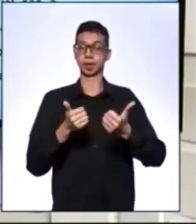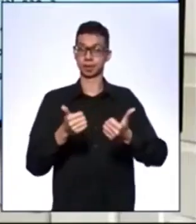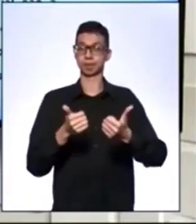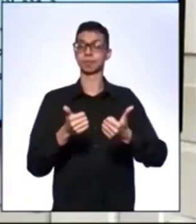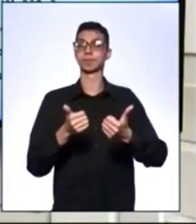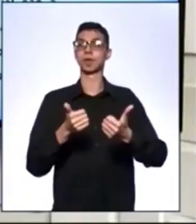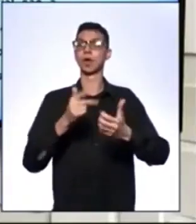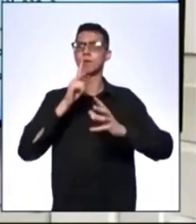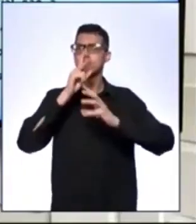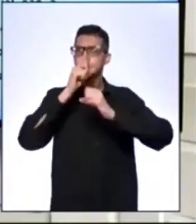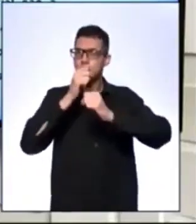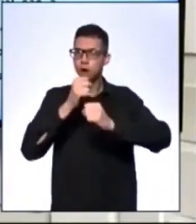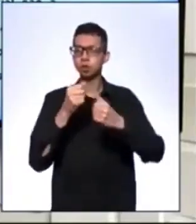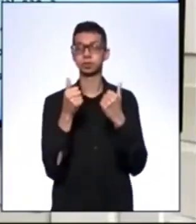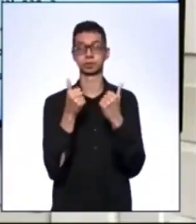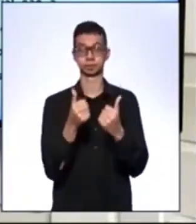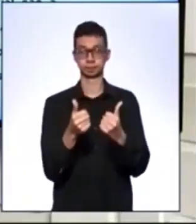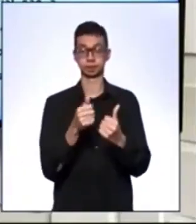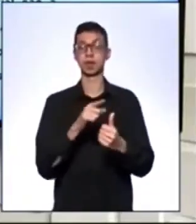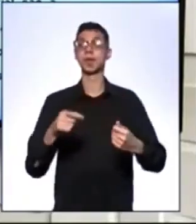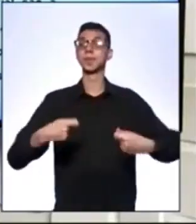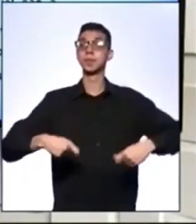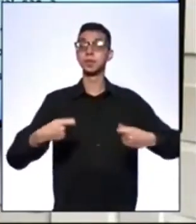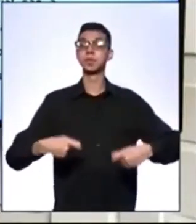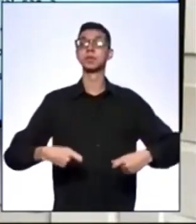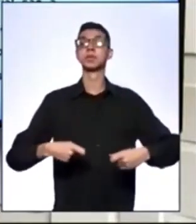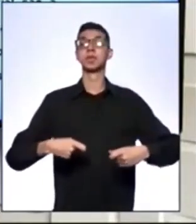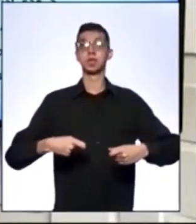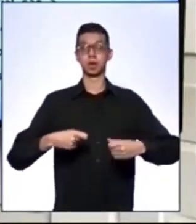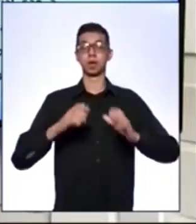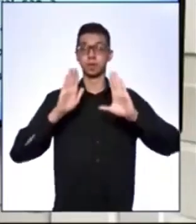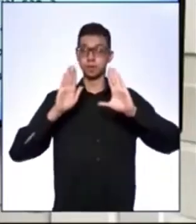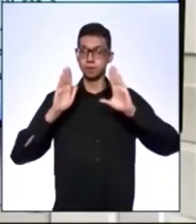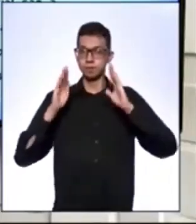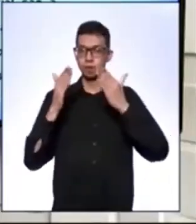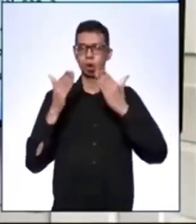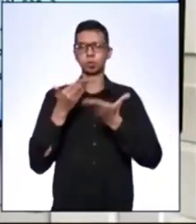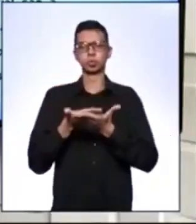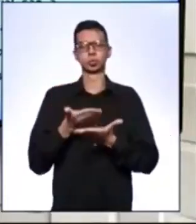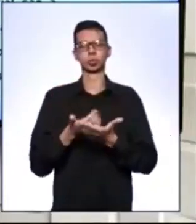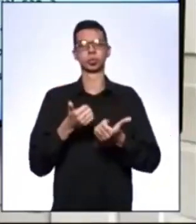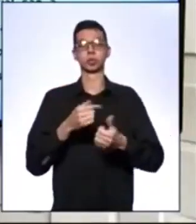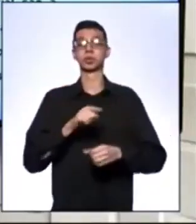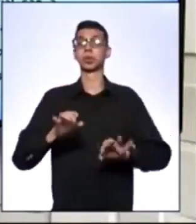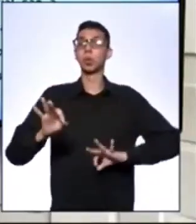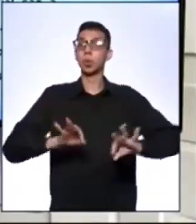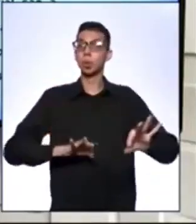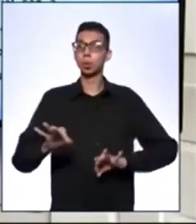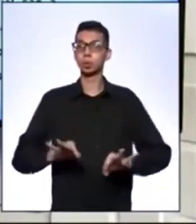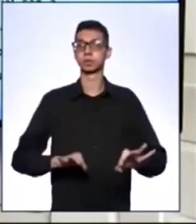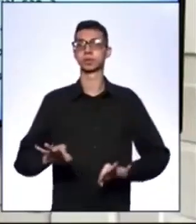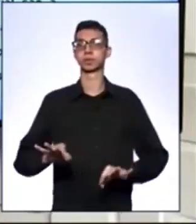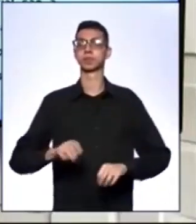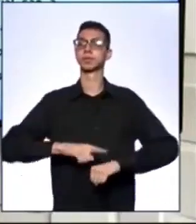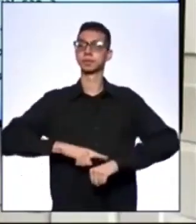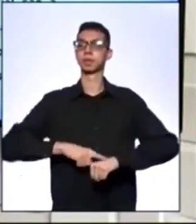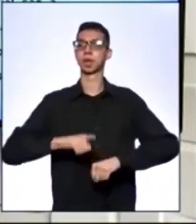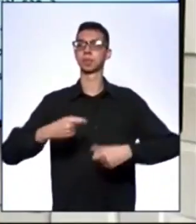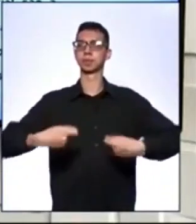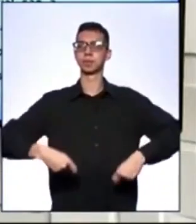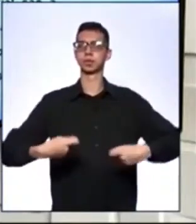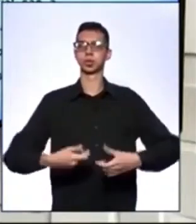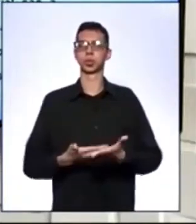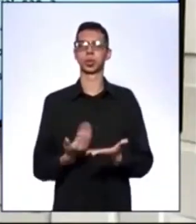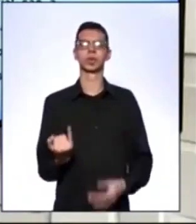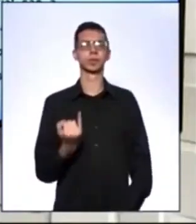força, viu? Disciplina, muita disciplina para estudar, viu? Organização para estudar. Isso é muito importante, tá bom?